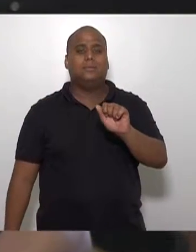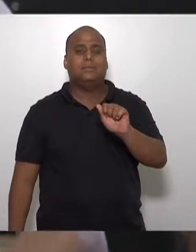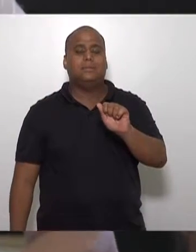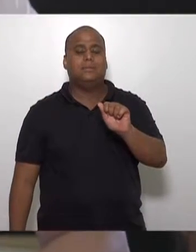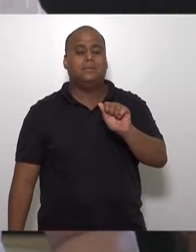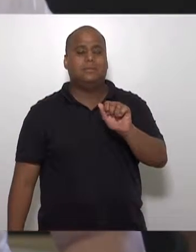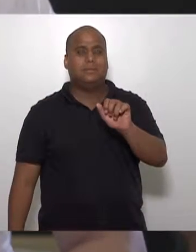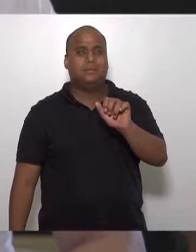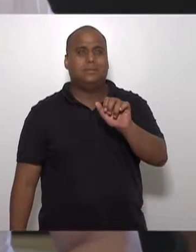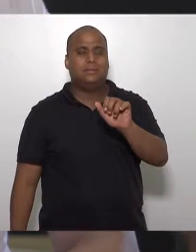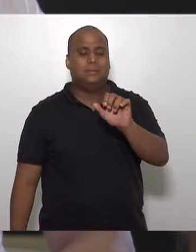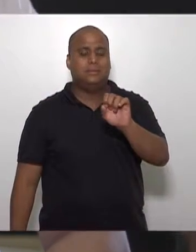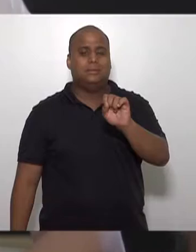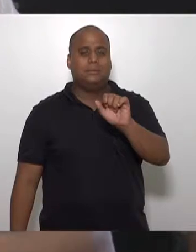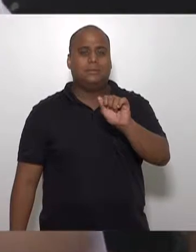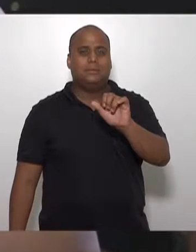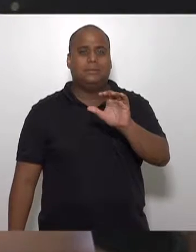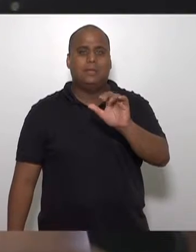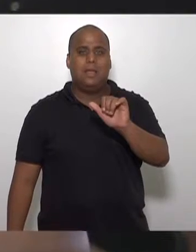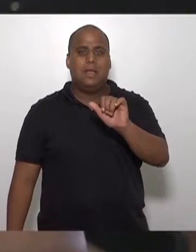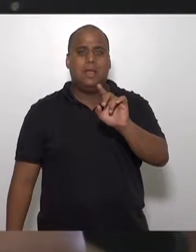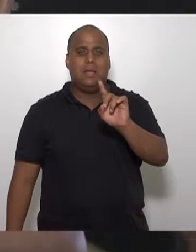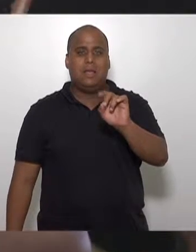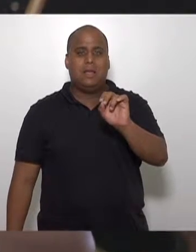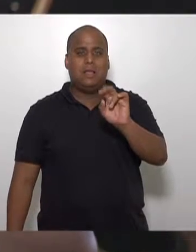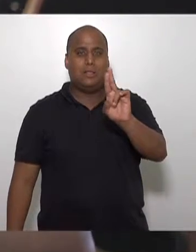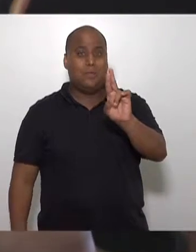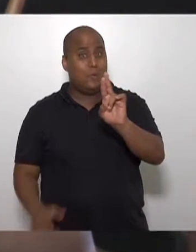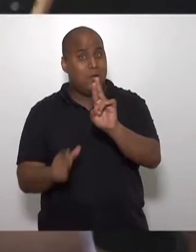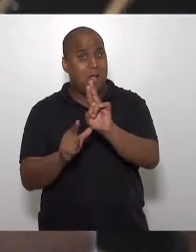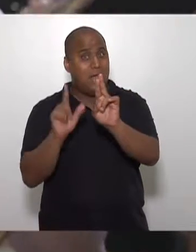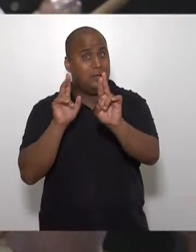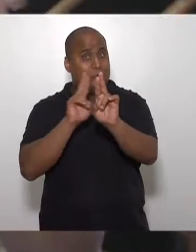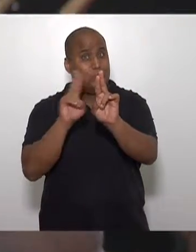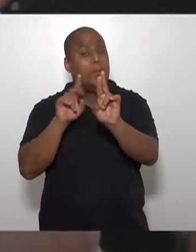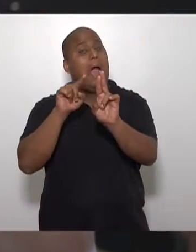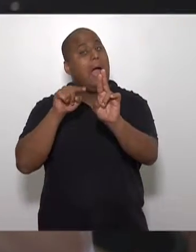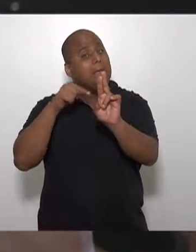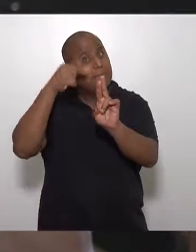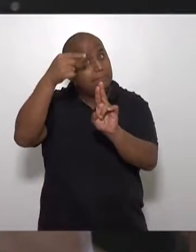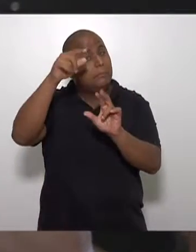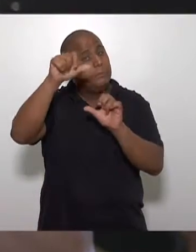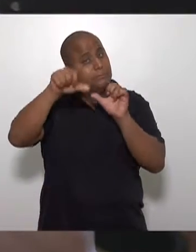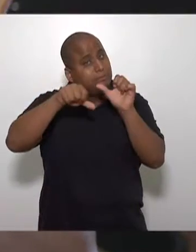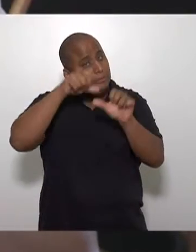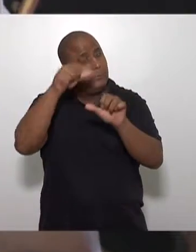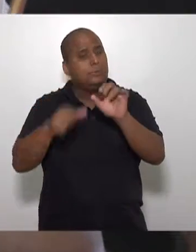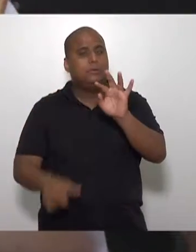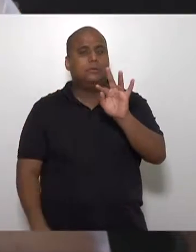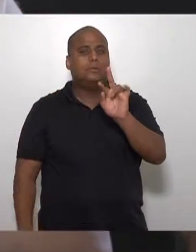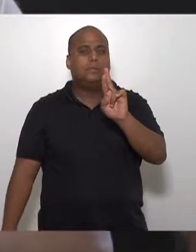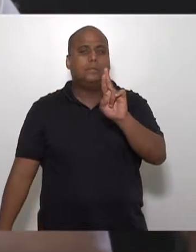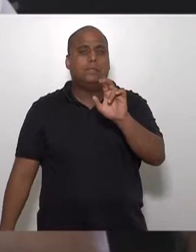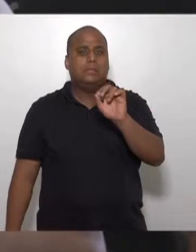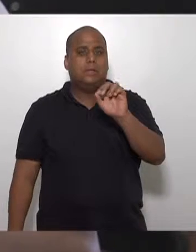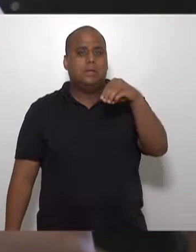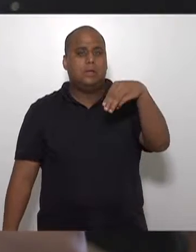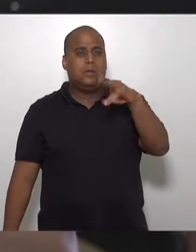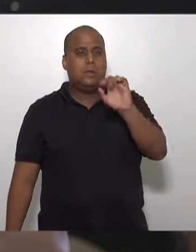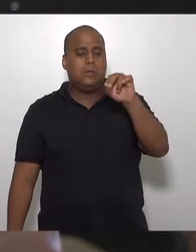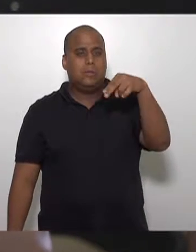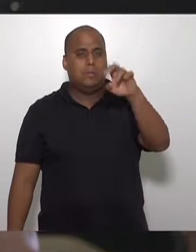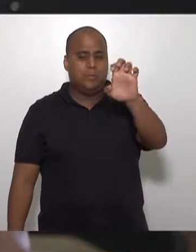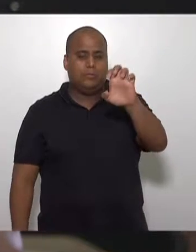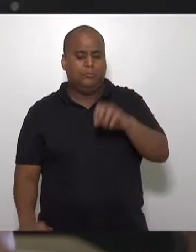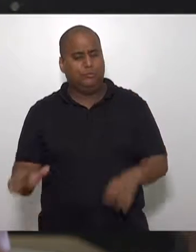esse instrumento que é um instrumento que é uma cópia isso não é uma cópia de um